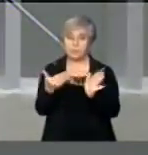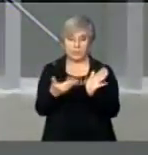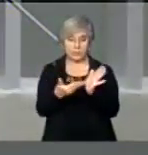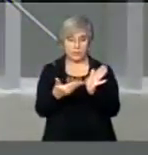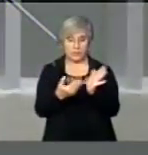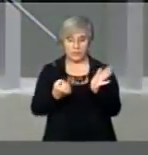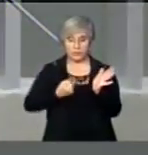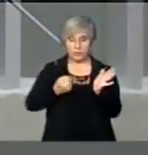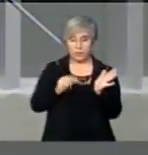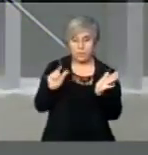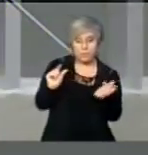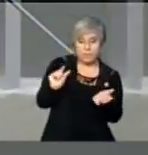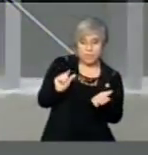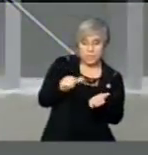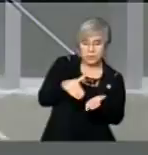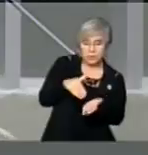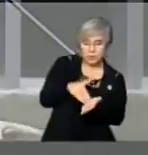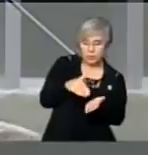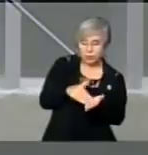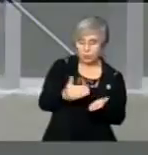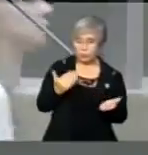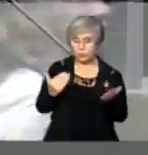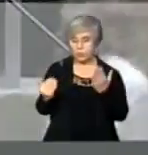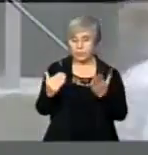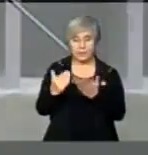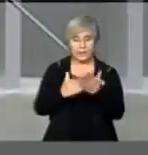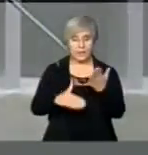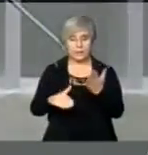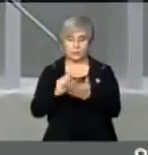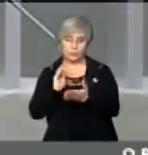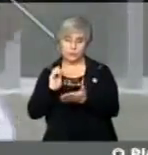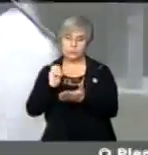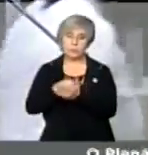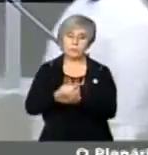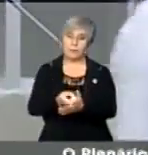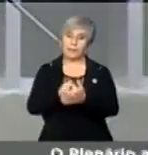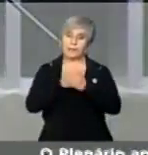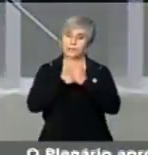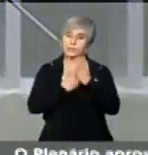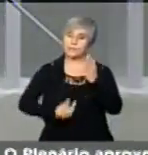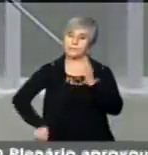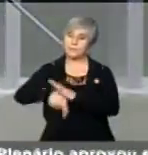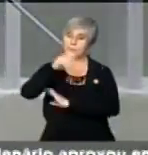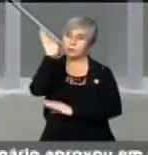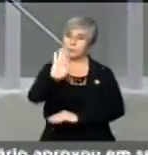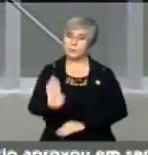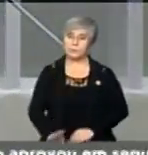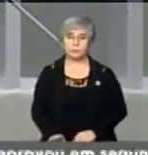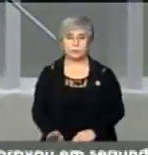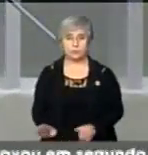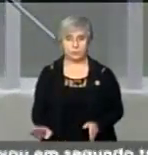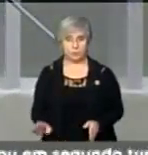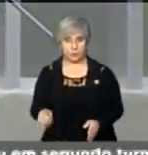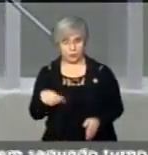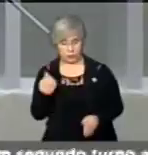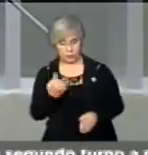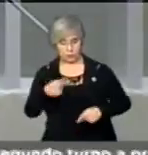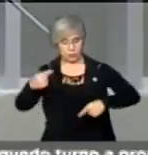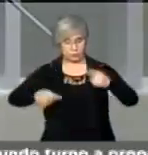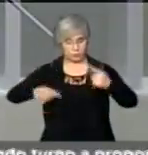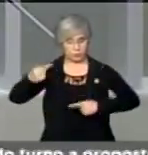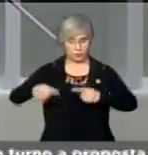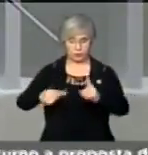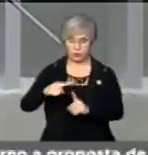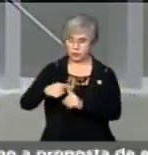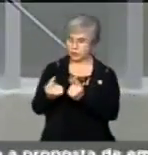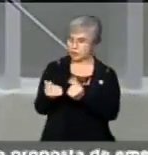mínimo em relação a tudo que se paga da dívida pública brasileira. Repito aqui, enquanto nós discutimos se o